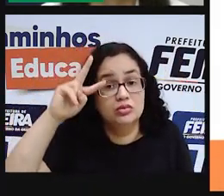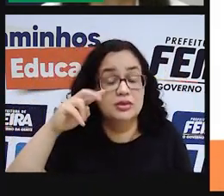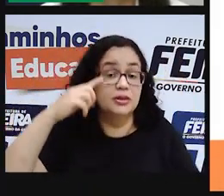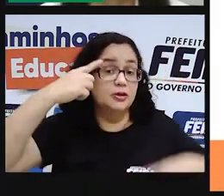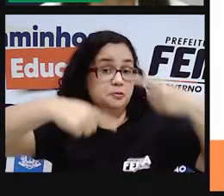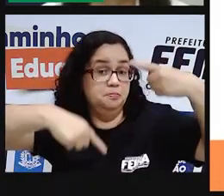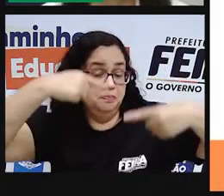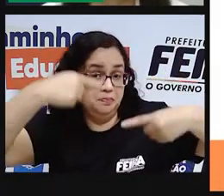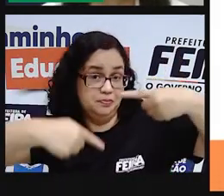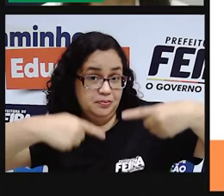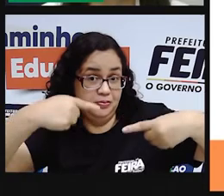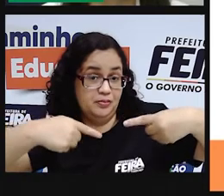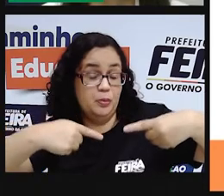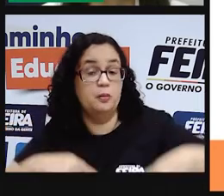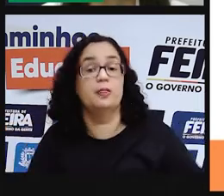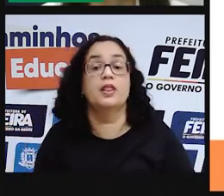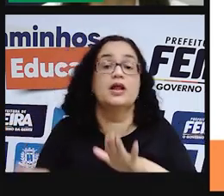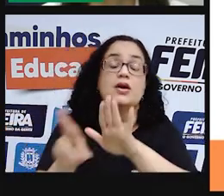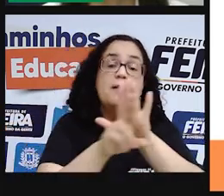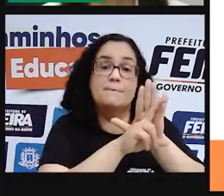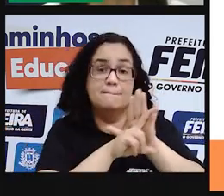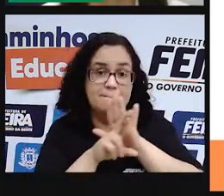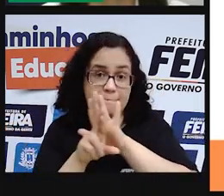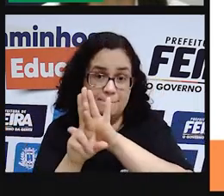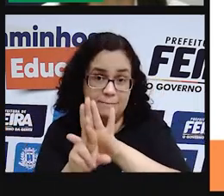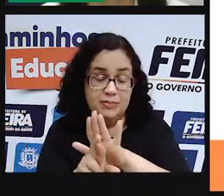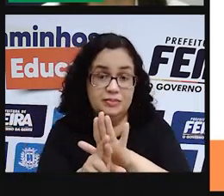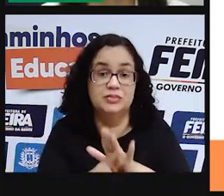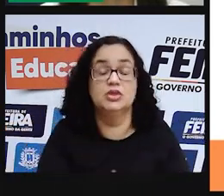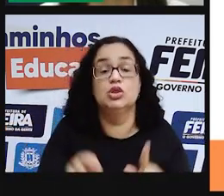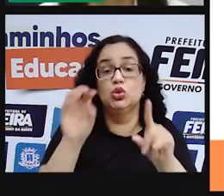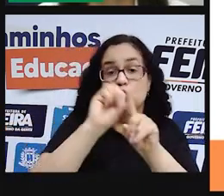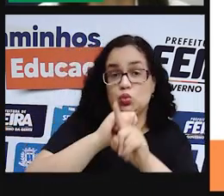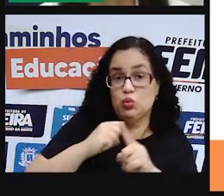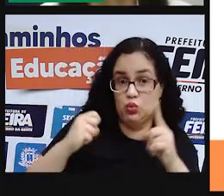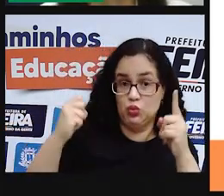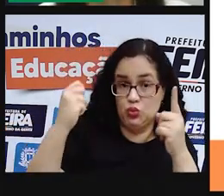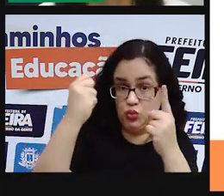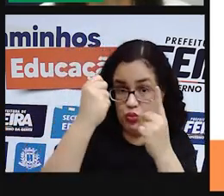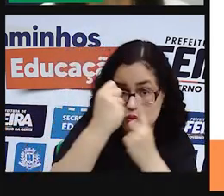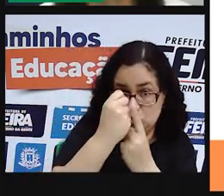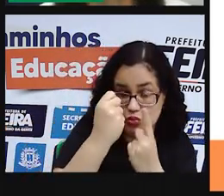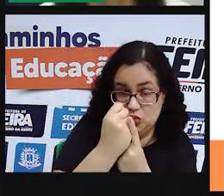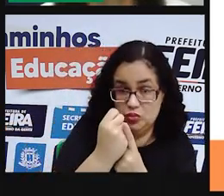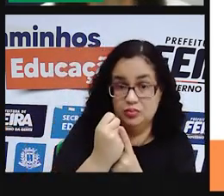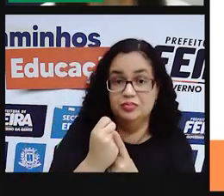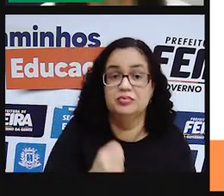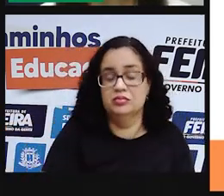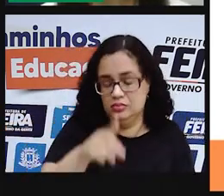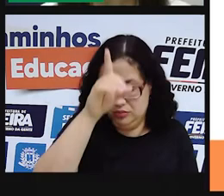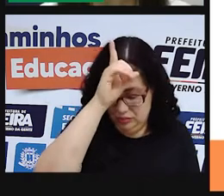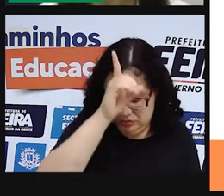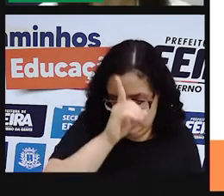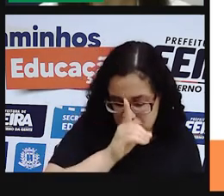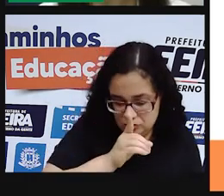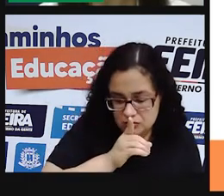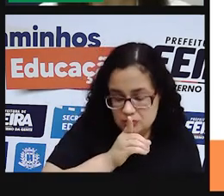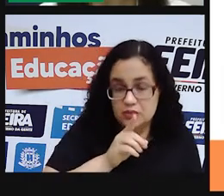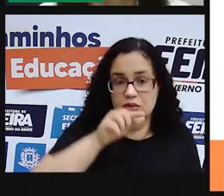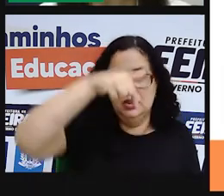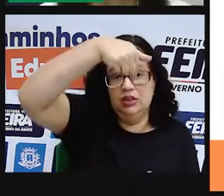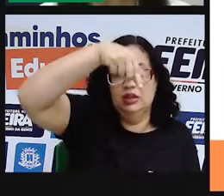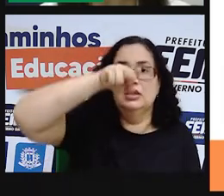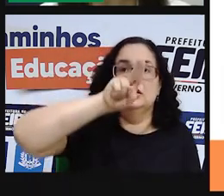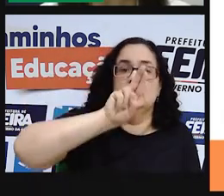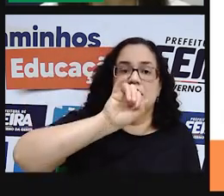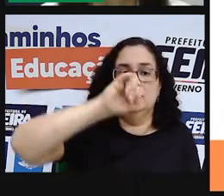conflito, assim como apresentar o caráter dos vilões sociais e o estado de depressão em que Kim, o destaque